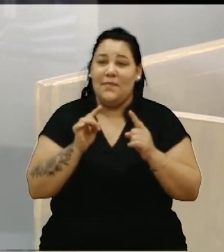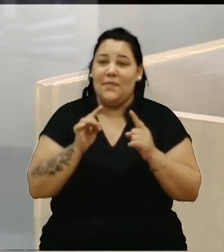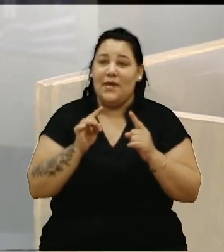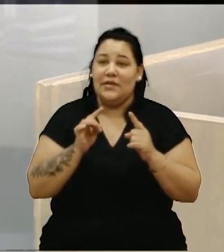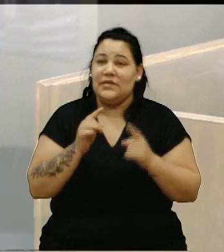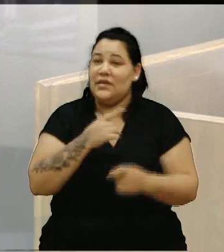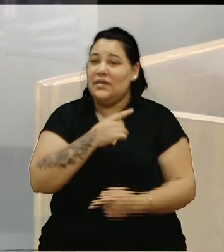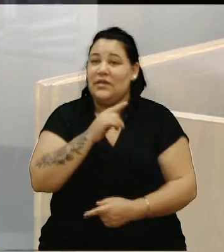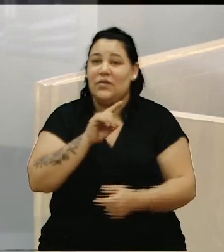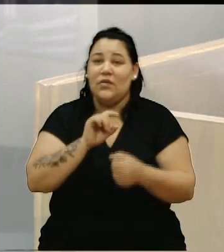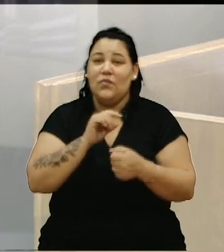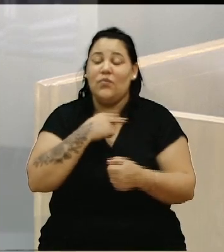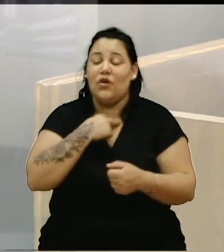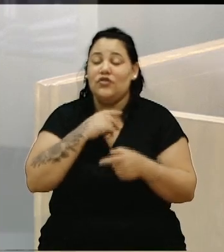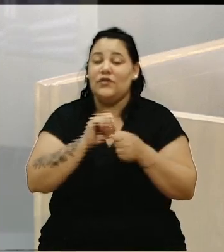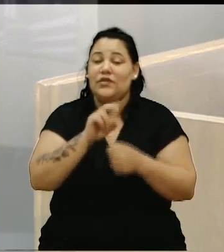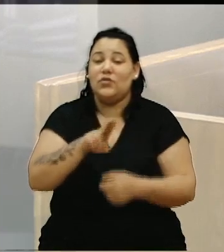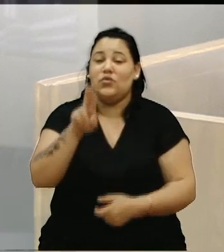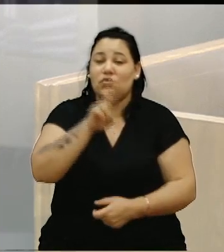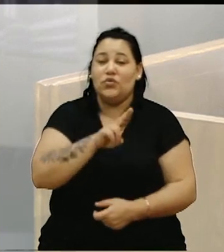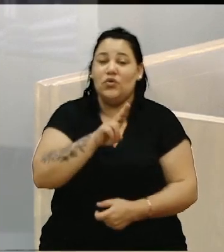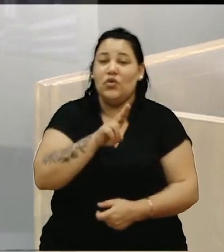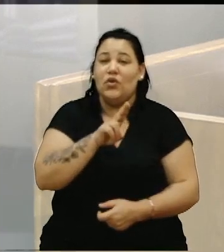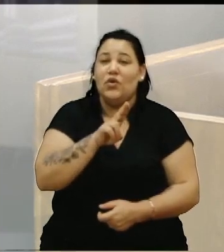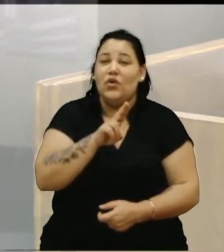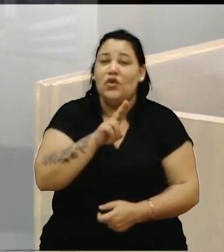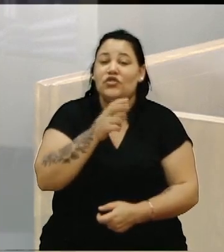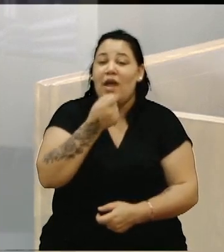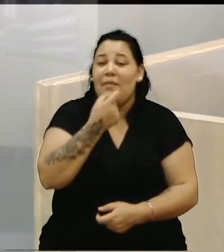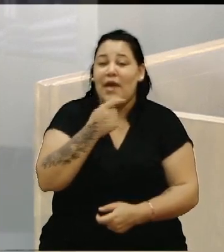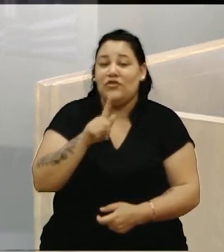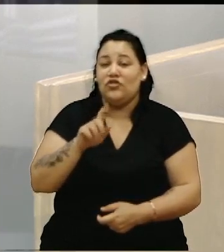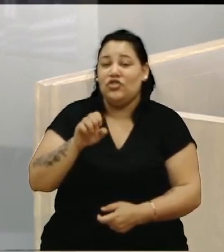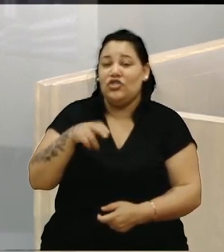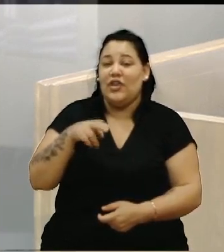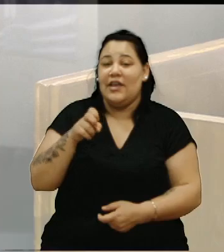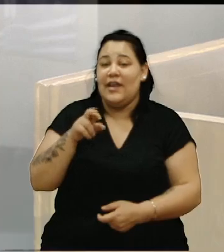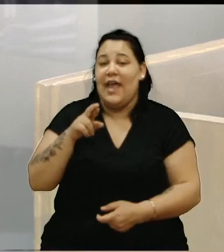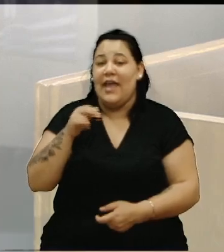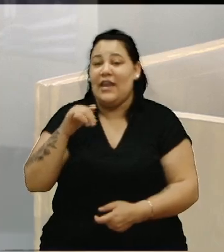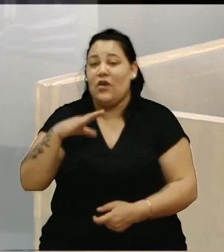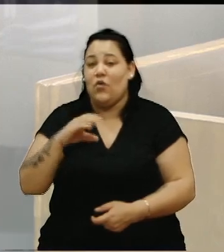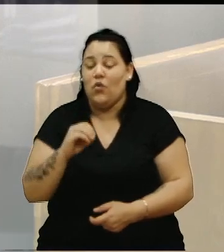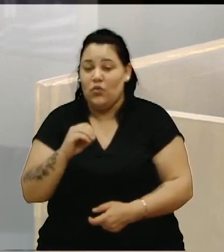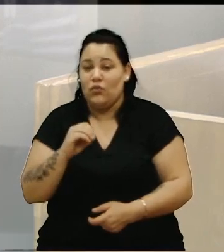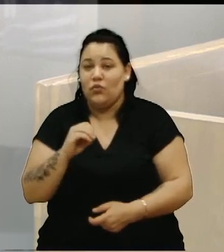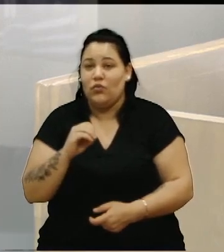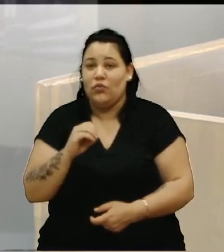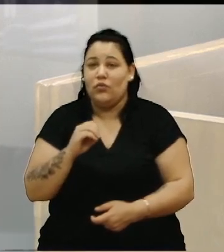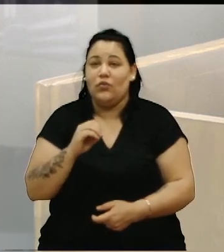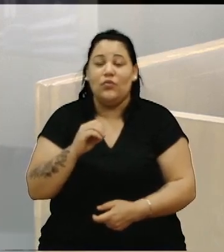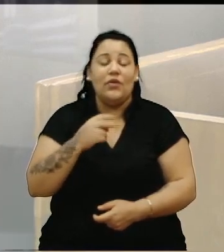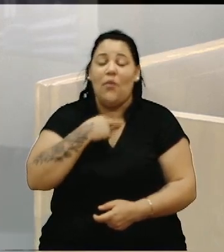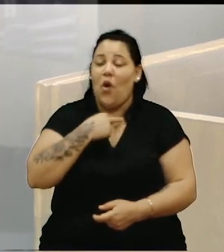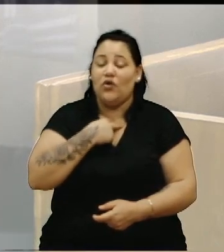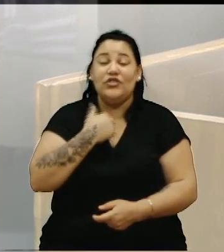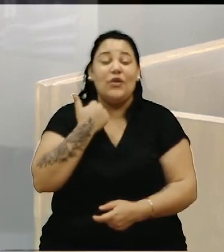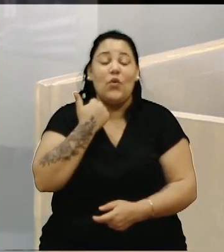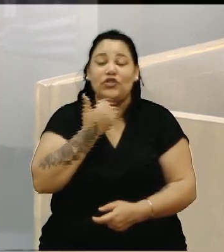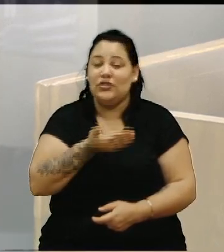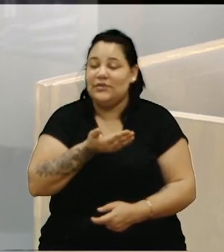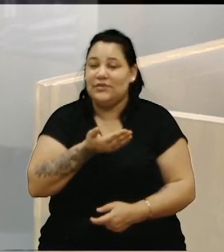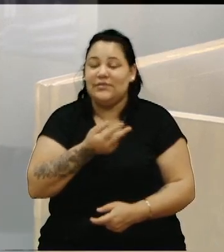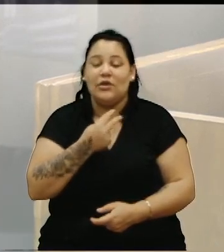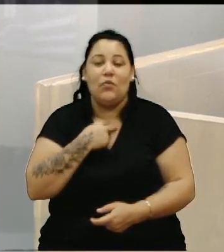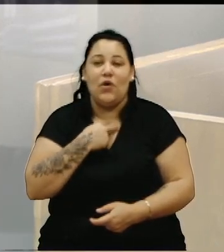genéricos, porque nós já não temos medicamentos 100% eficazes para essa síndrome. Ele não pode tomar nada genérico,